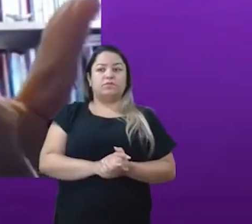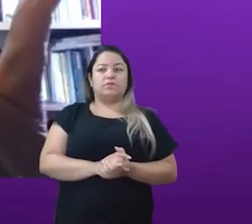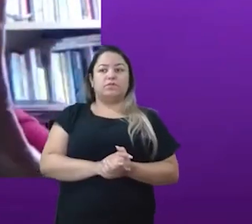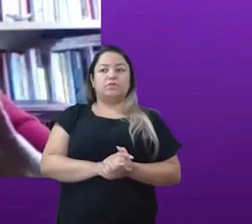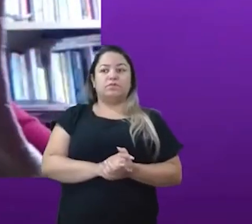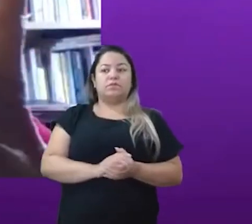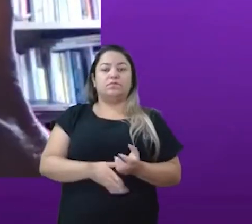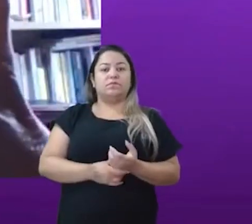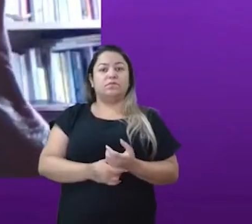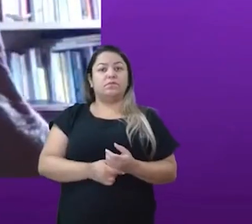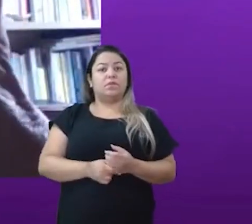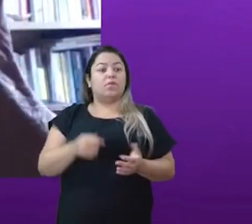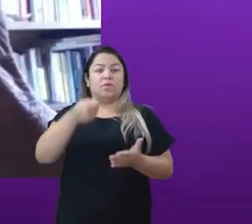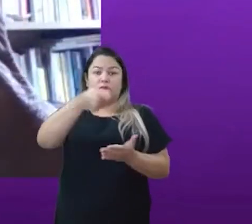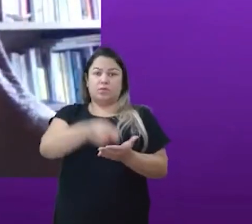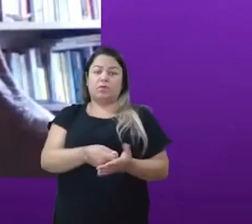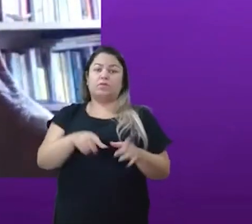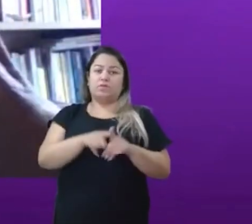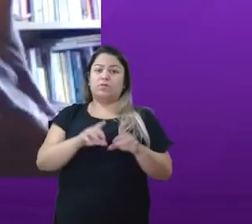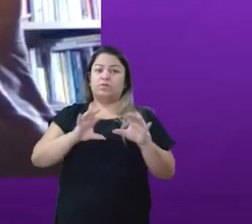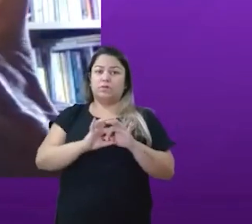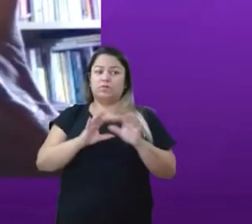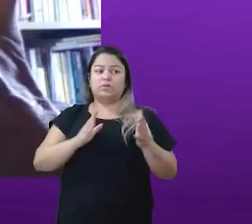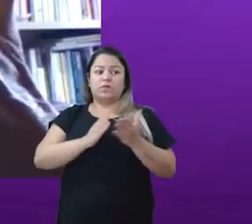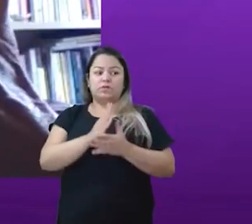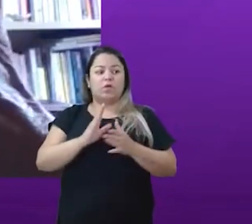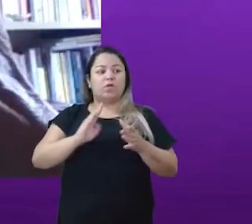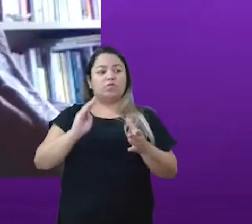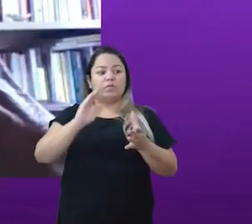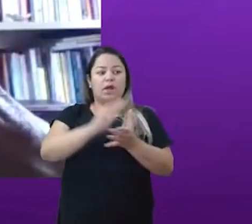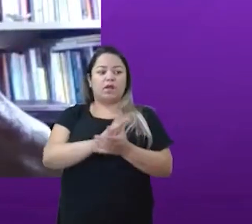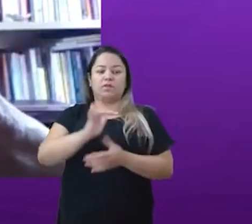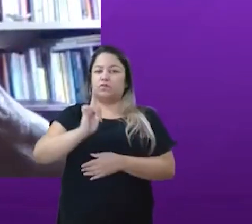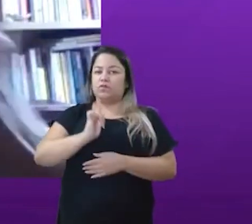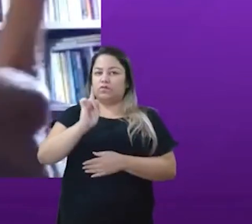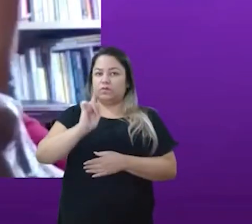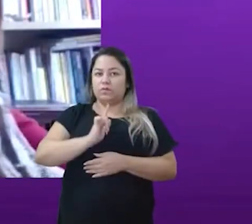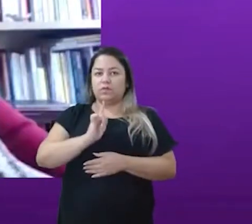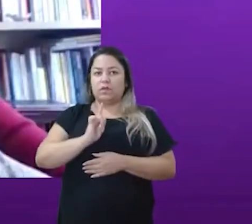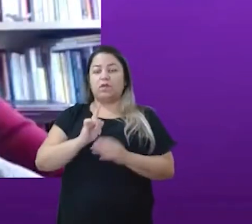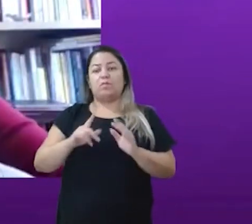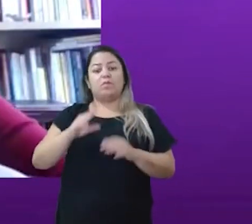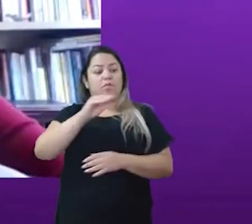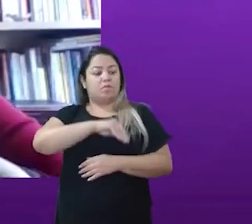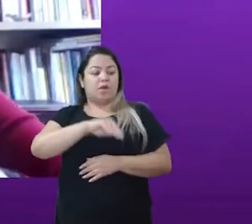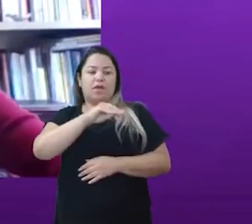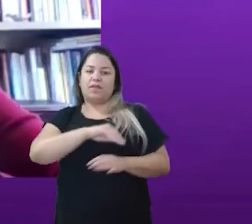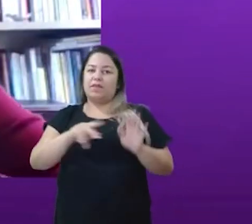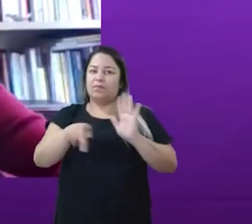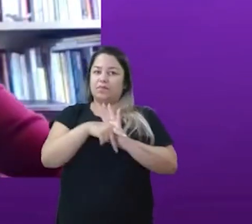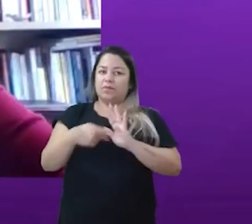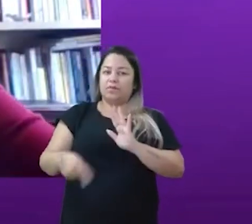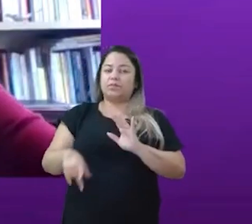Rompeu a obrigatoriedade de ter autorização do marido, de ter uma renda própria,